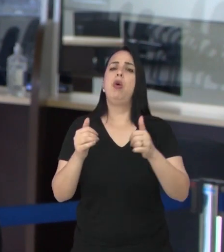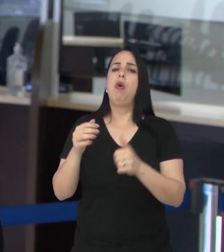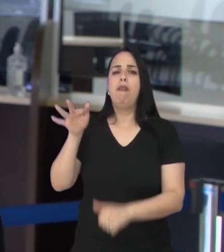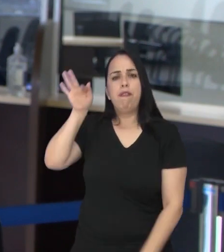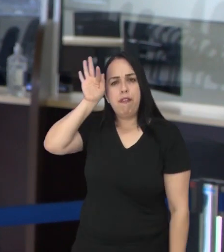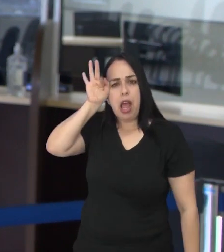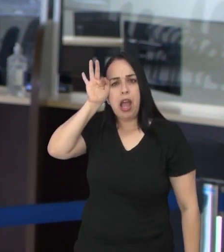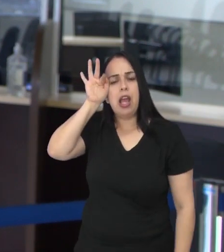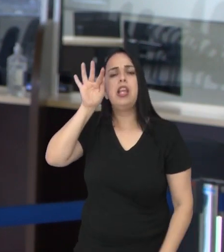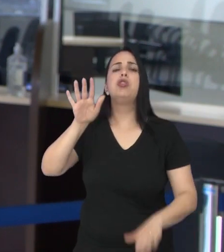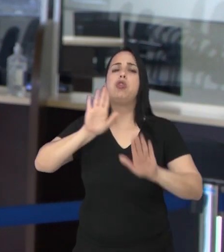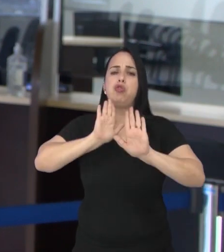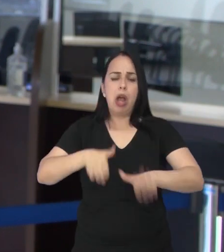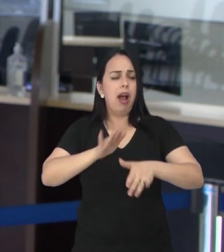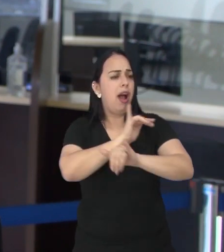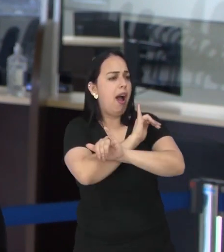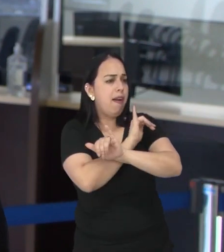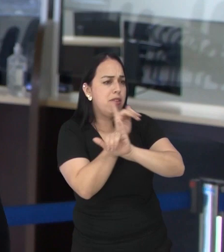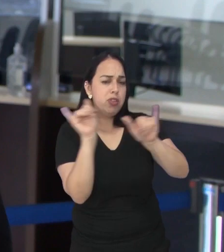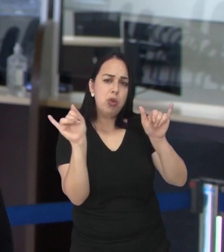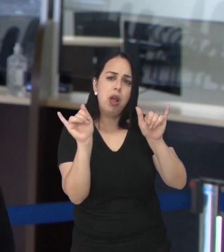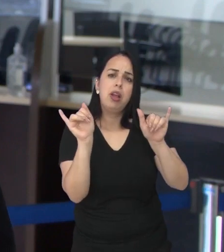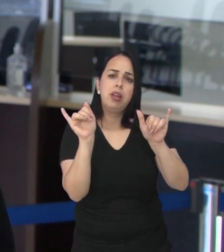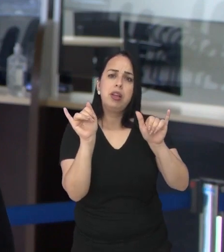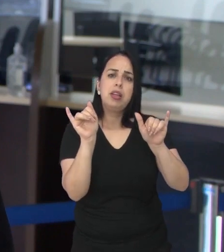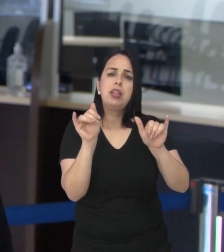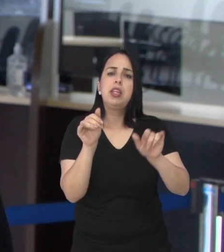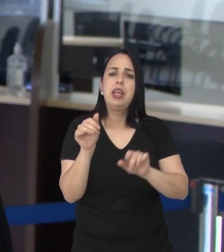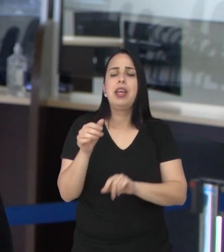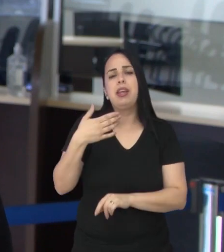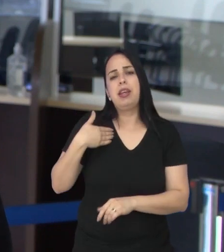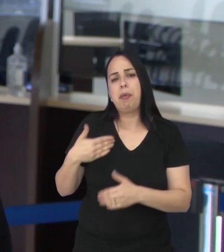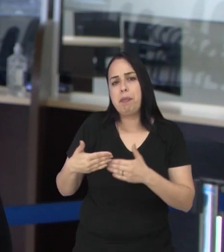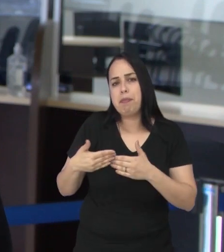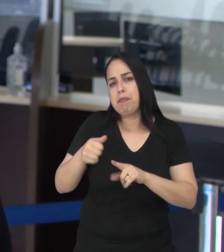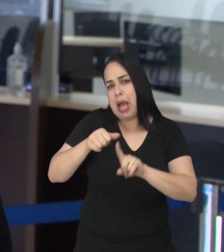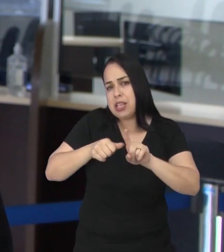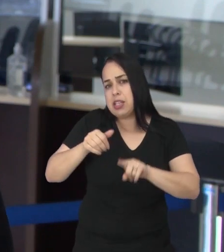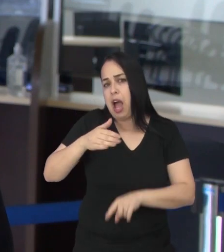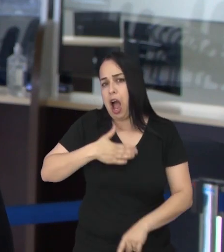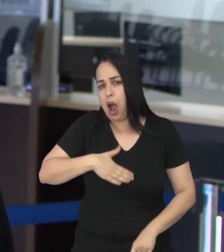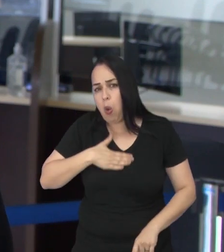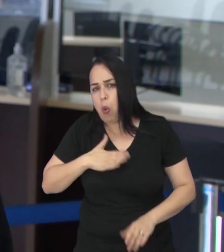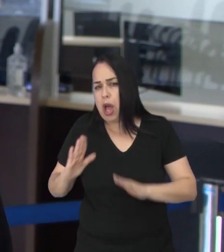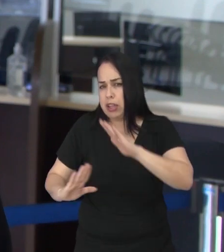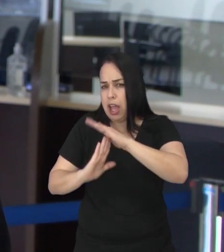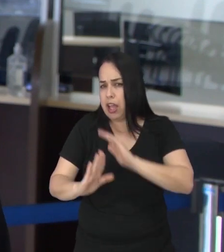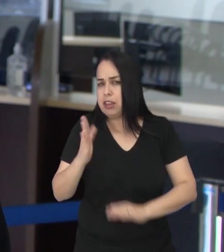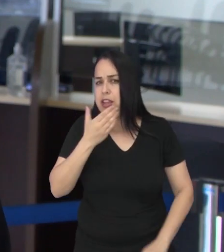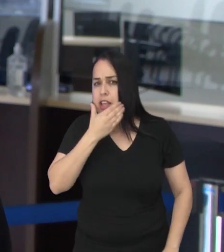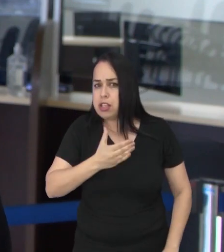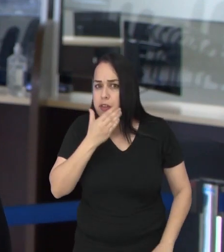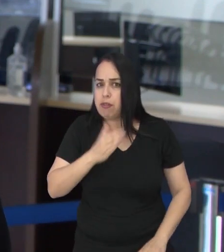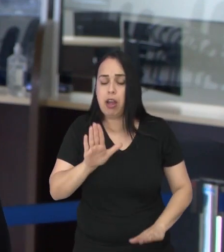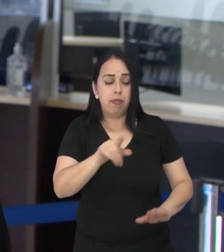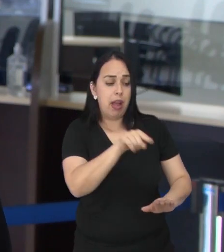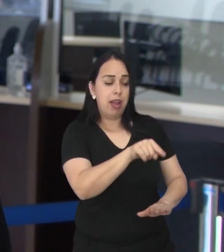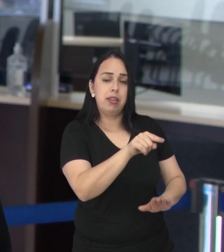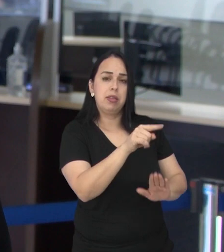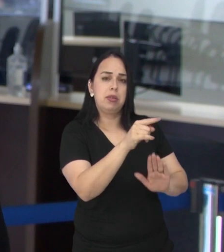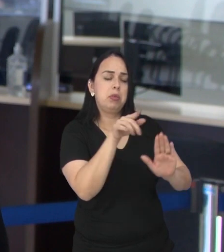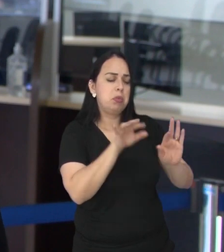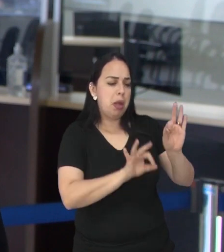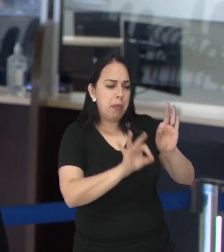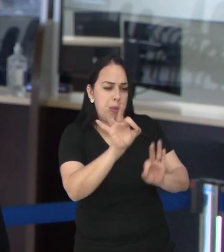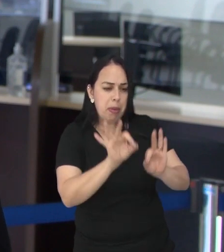vice-governador, nosso ex-prefeito Felício, que ainda nesse segundo semestre deve ser licitado o primeiro tramo, que é o tramo que